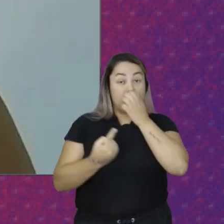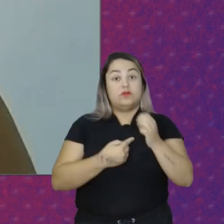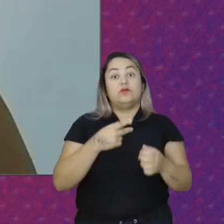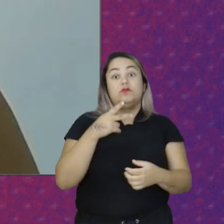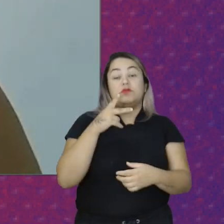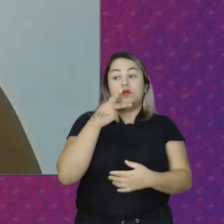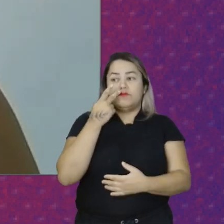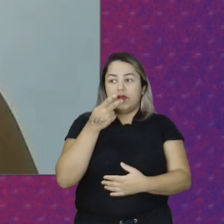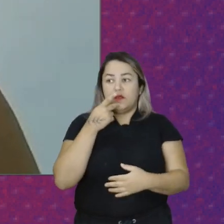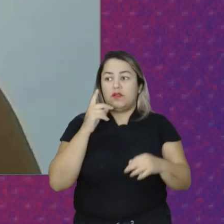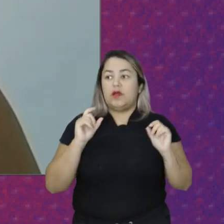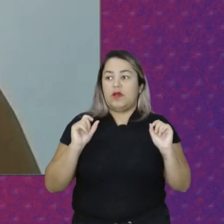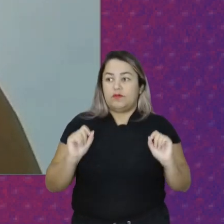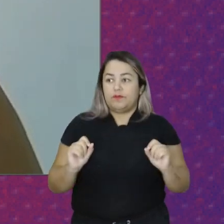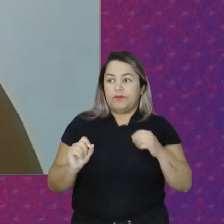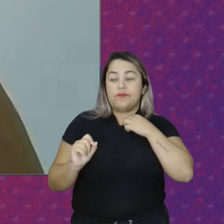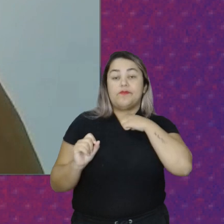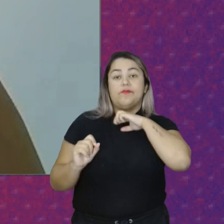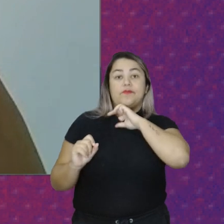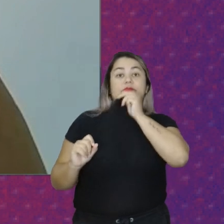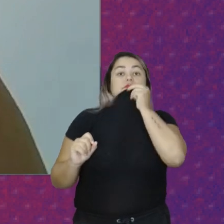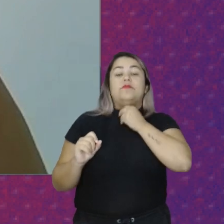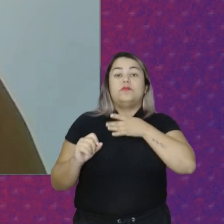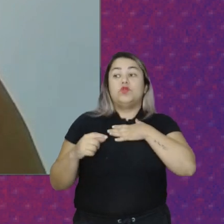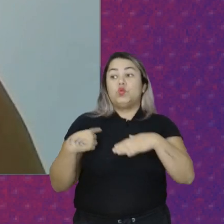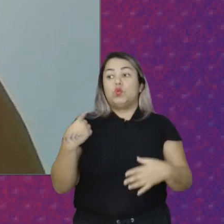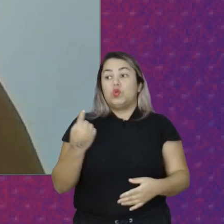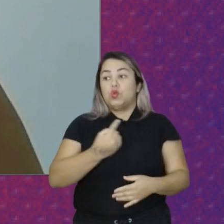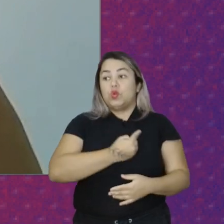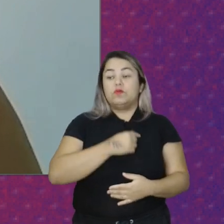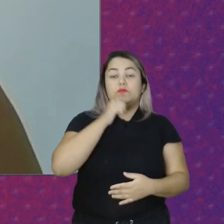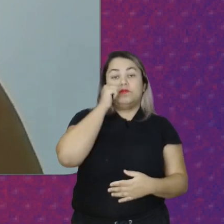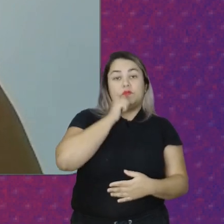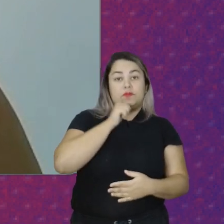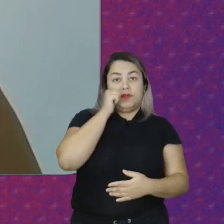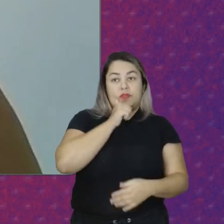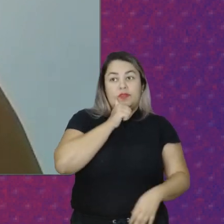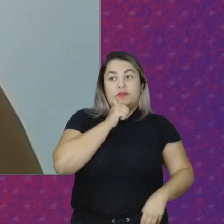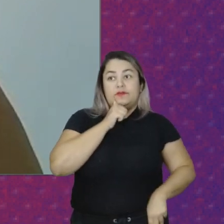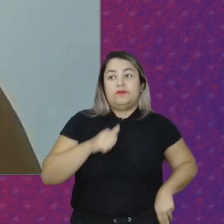isso? Porque, principalmente, nós que somos mulheres,